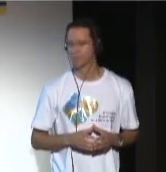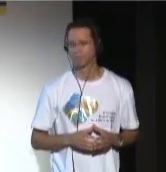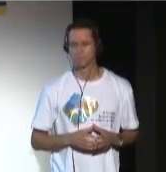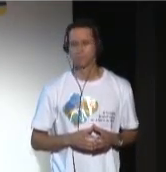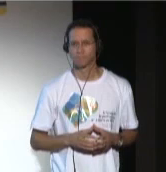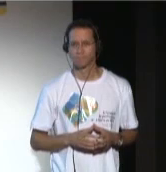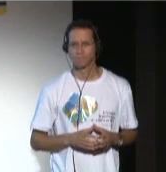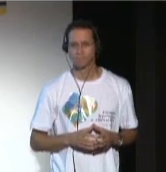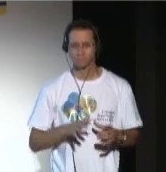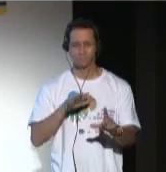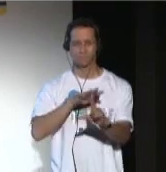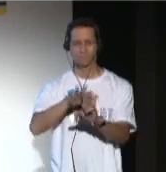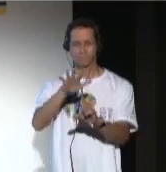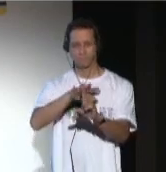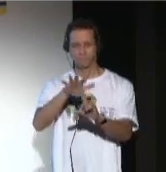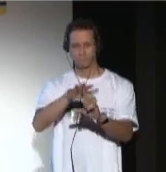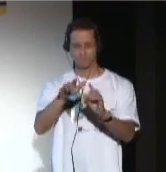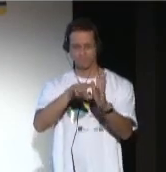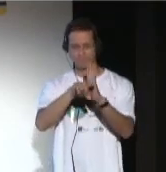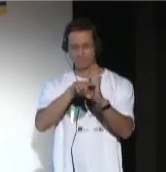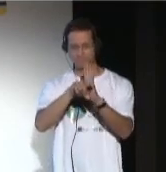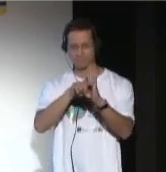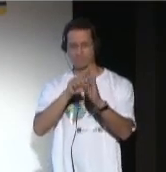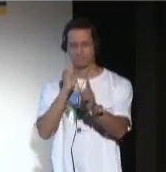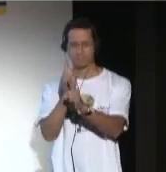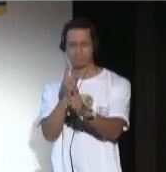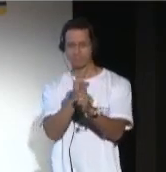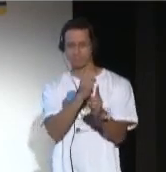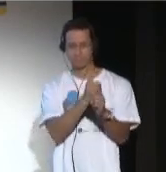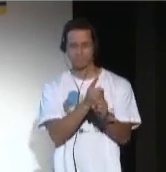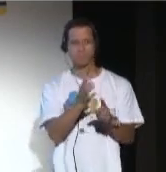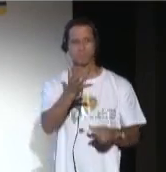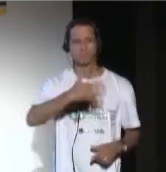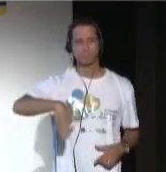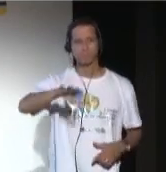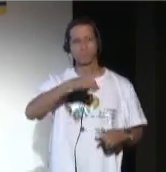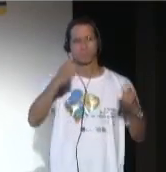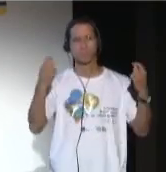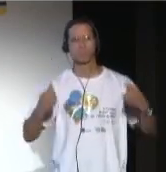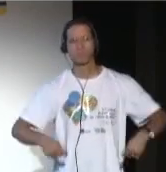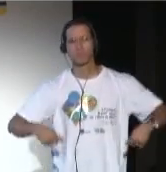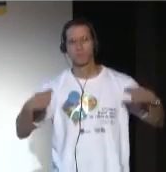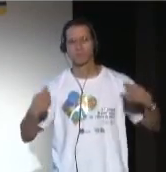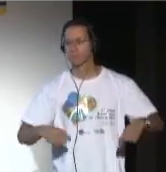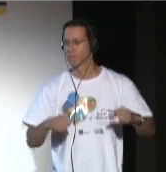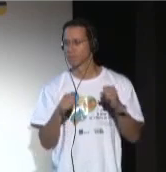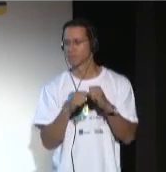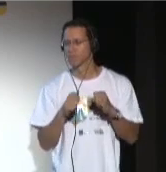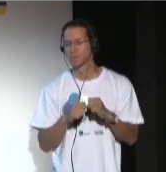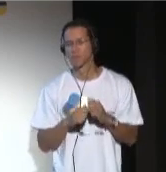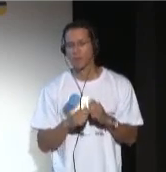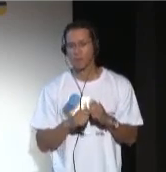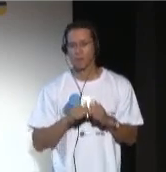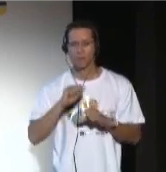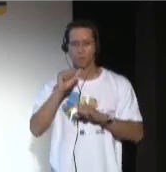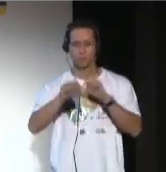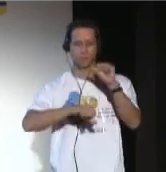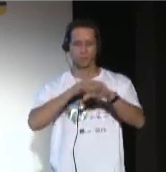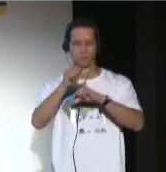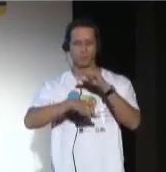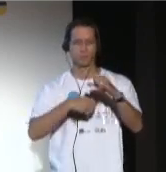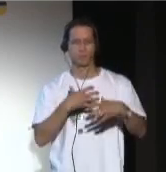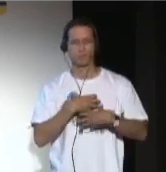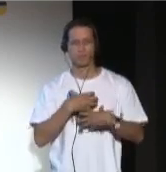A análise do bullying diz o seguinte: nós precisamos fazer o seguinte, mudar o modo como